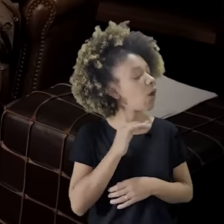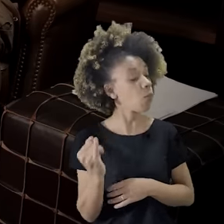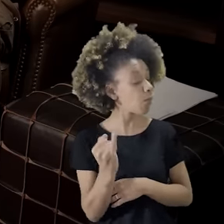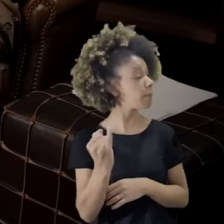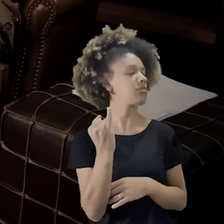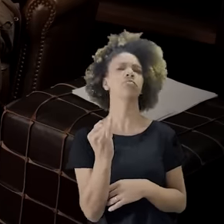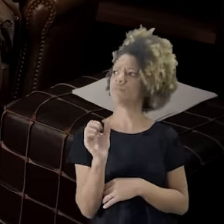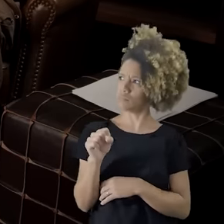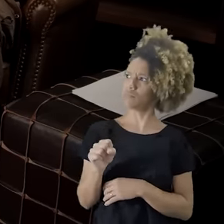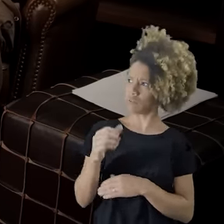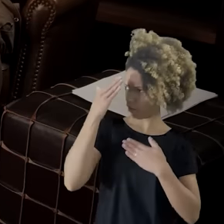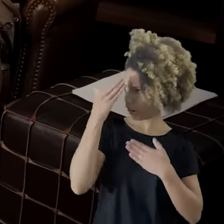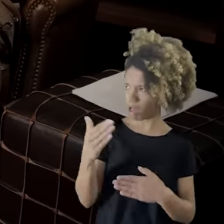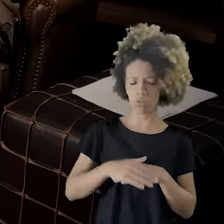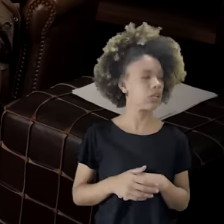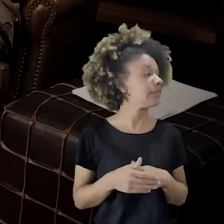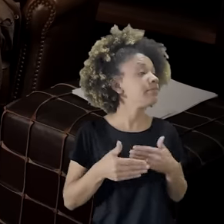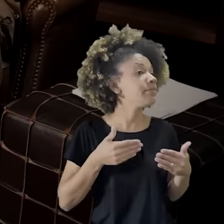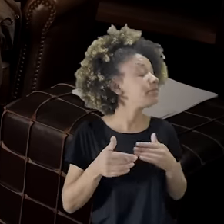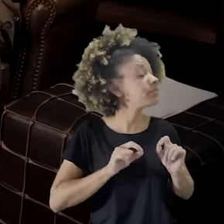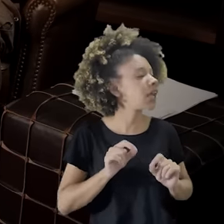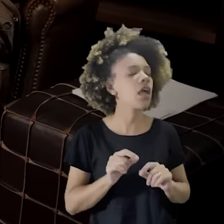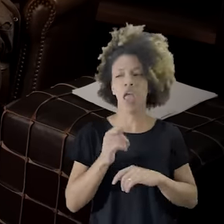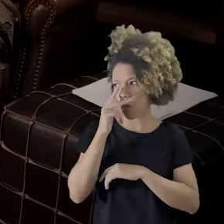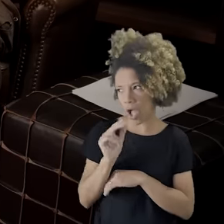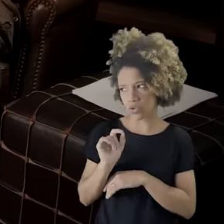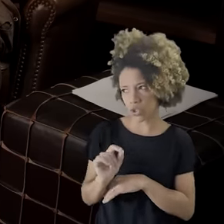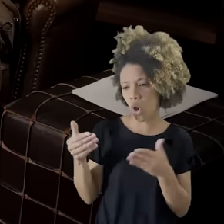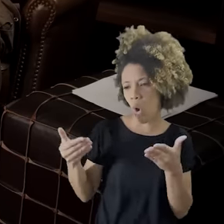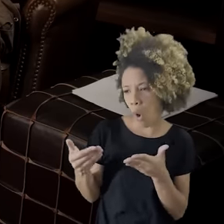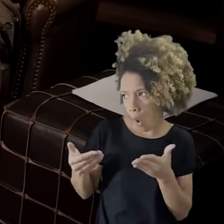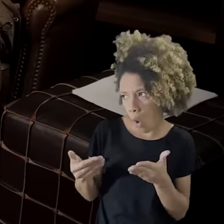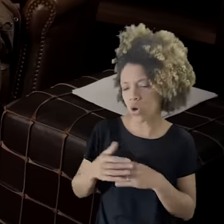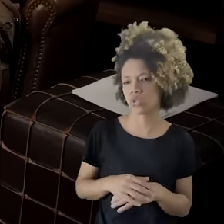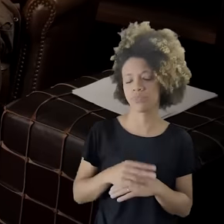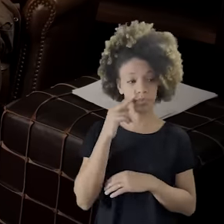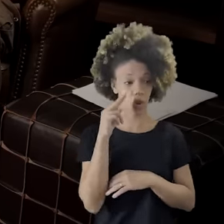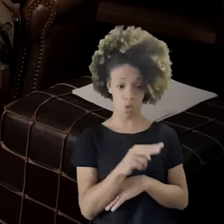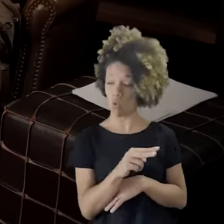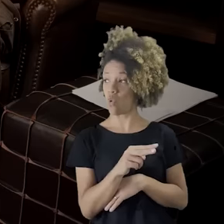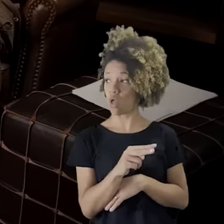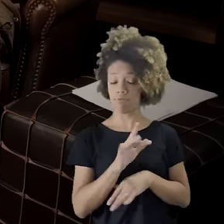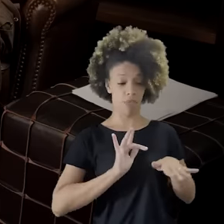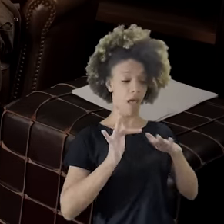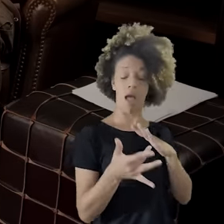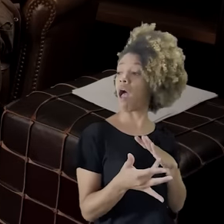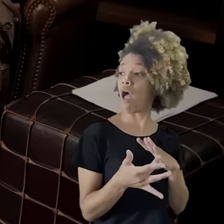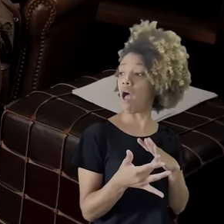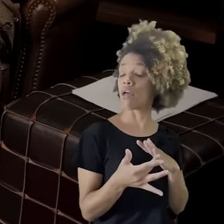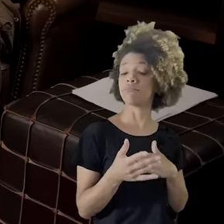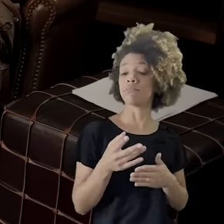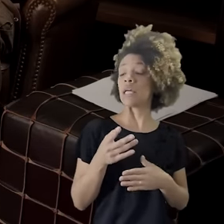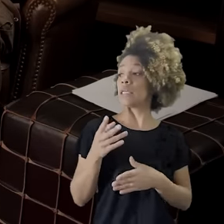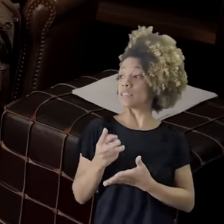é importante não claro Independente de você eu acho que eu eu eu olho nas redes sociais é sem